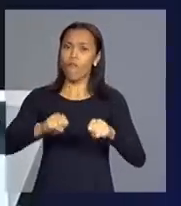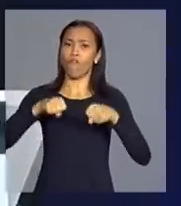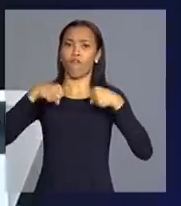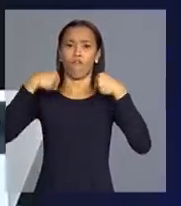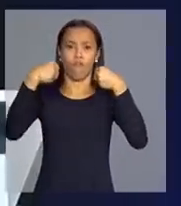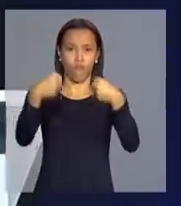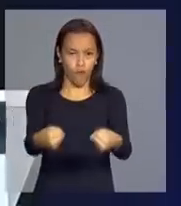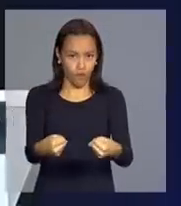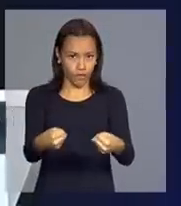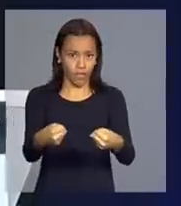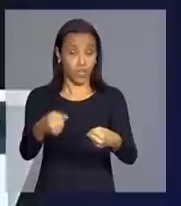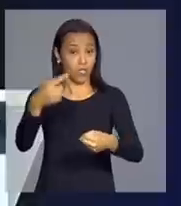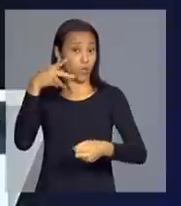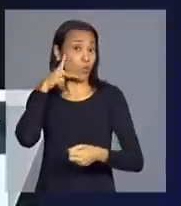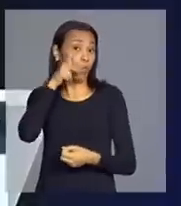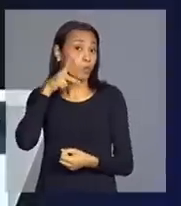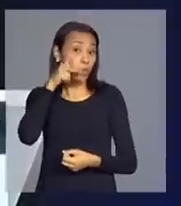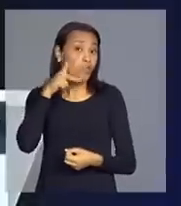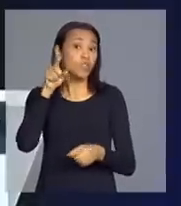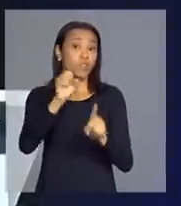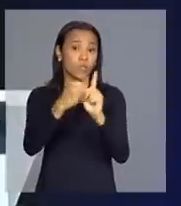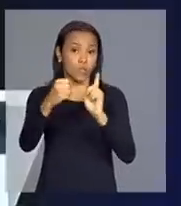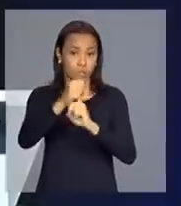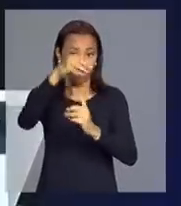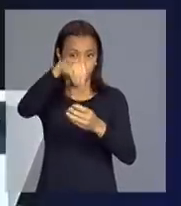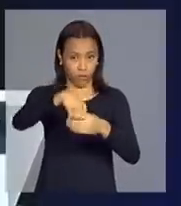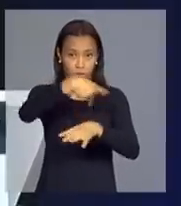tecido social e político do país.